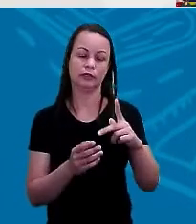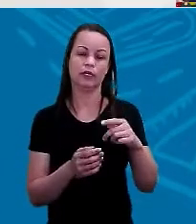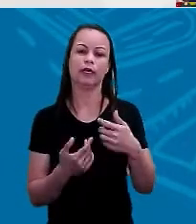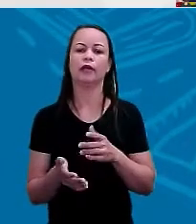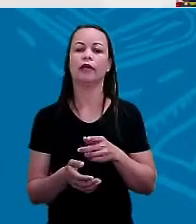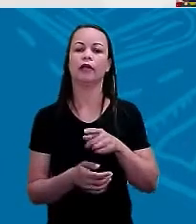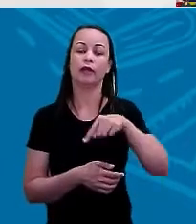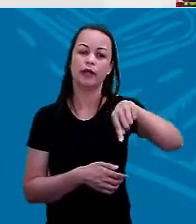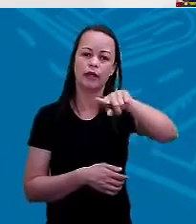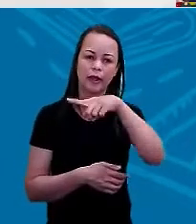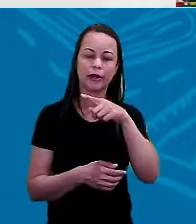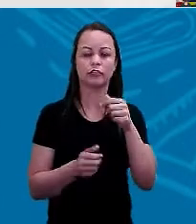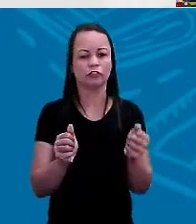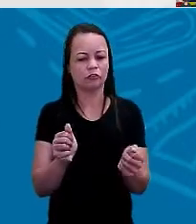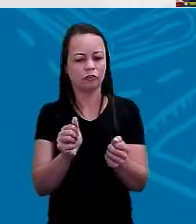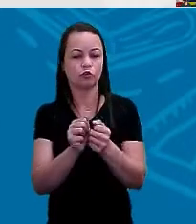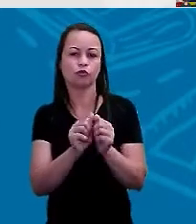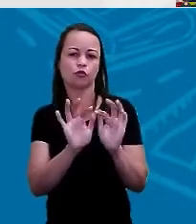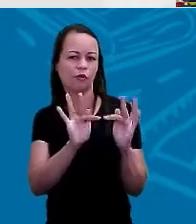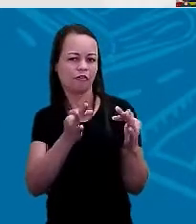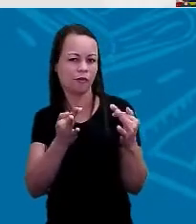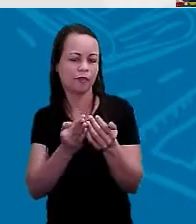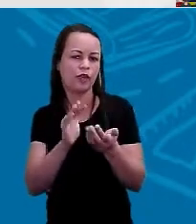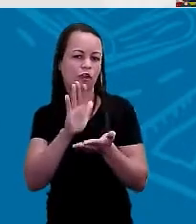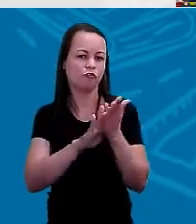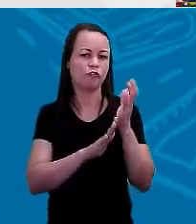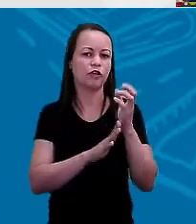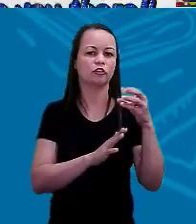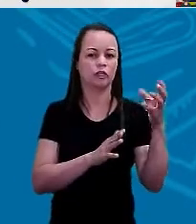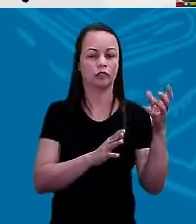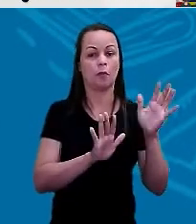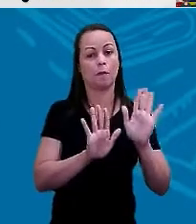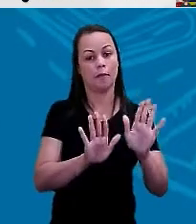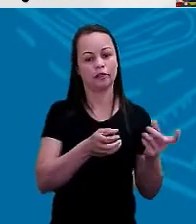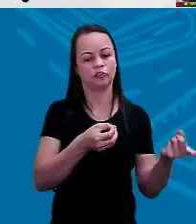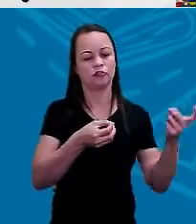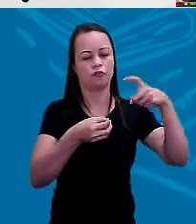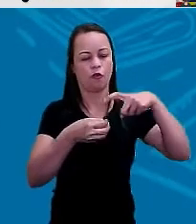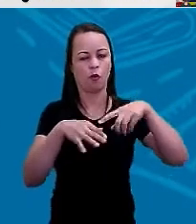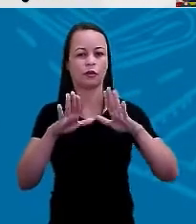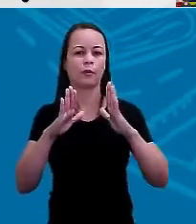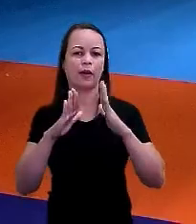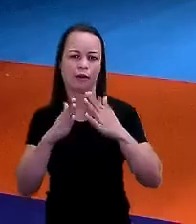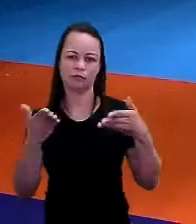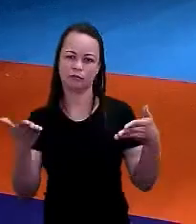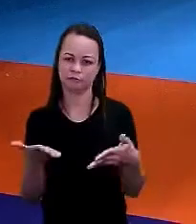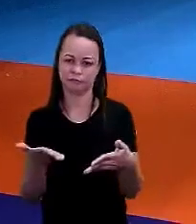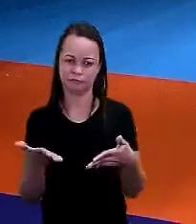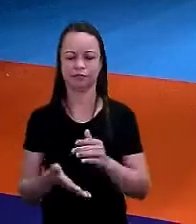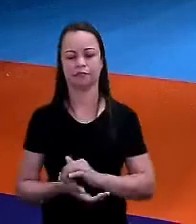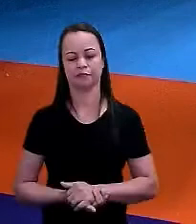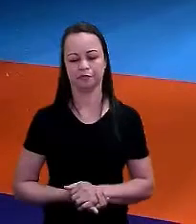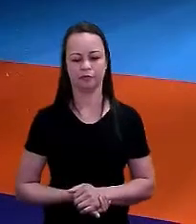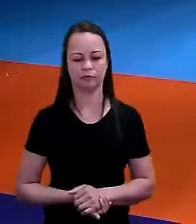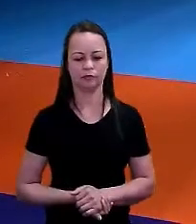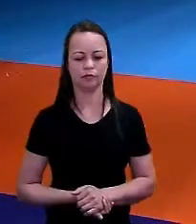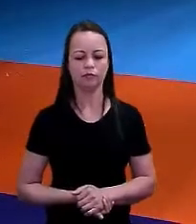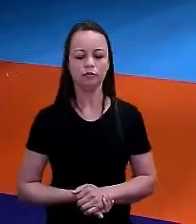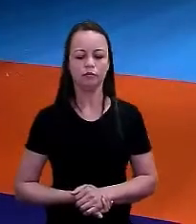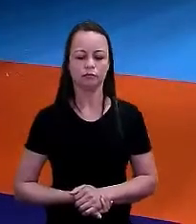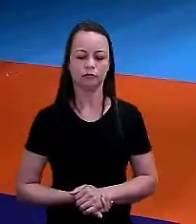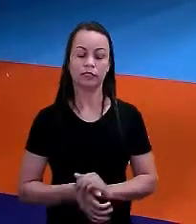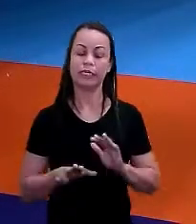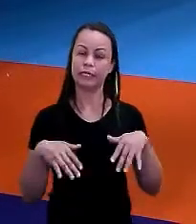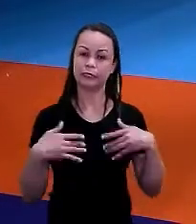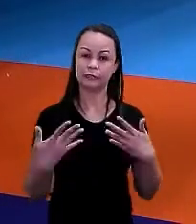estavam viajando com seus pais, mas eles estão de volta para casa agora, certo? Então, gente, a gente